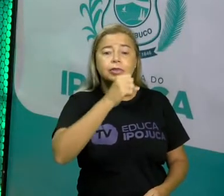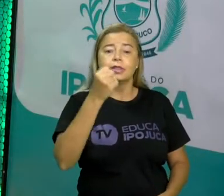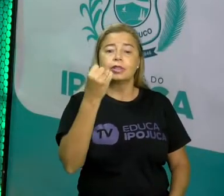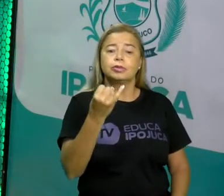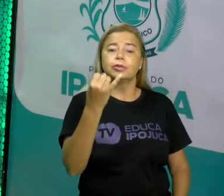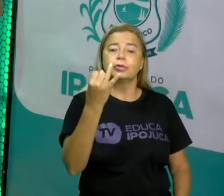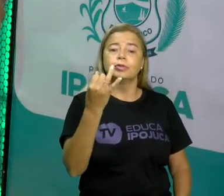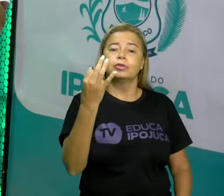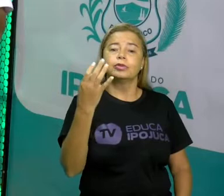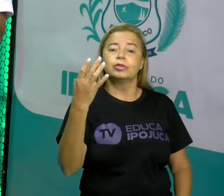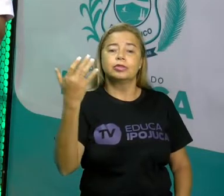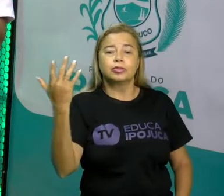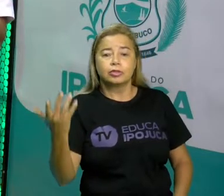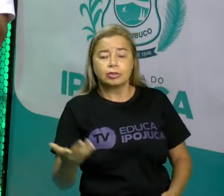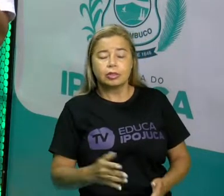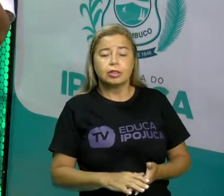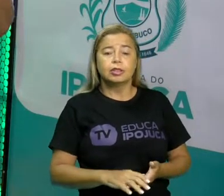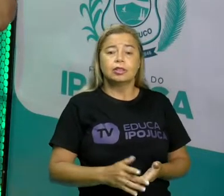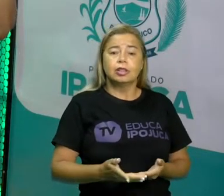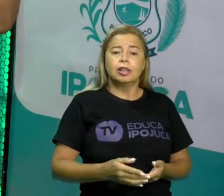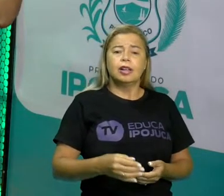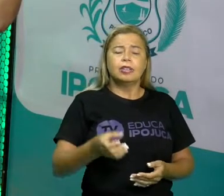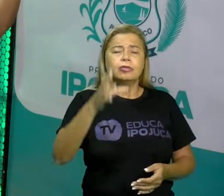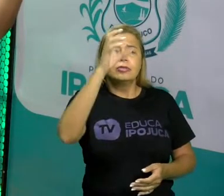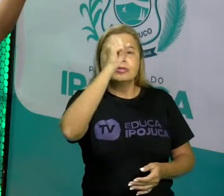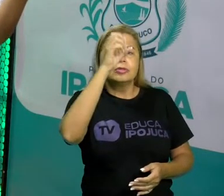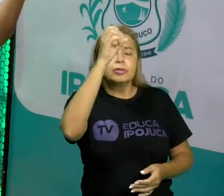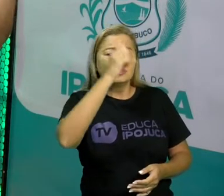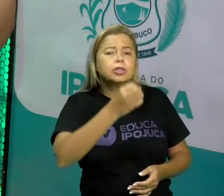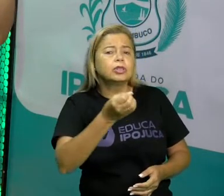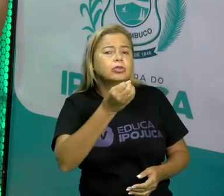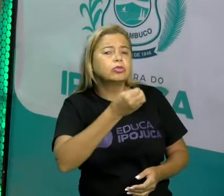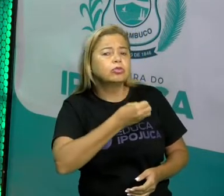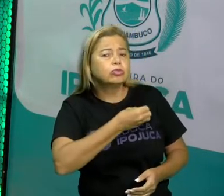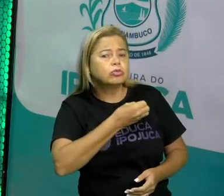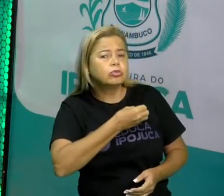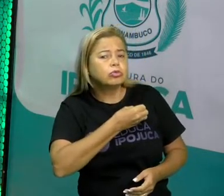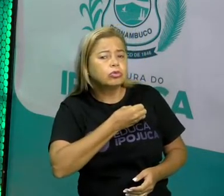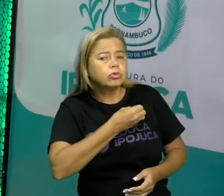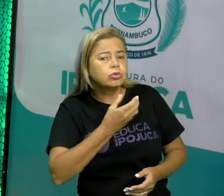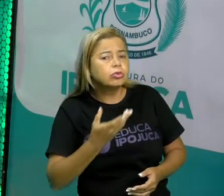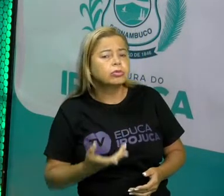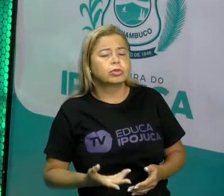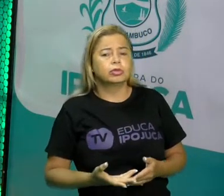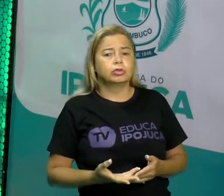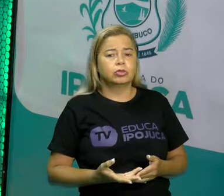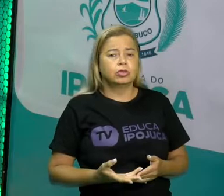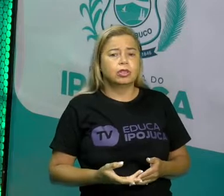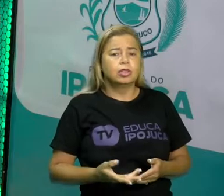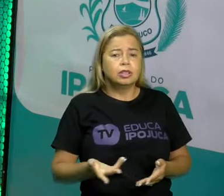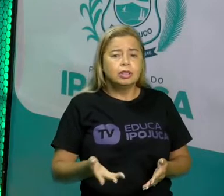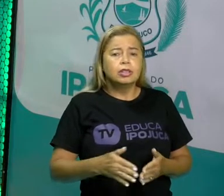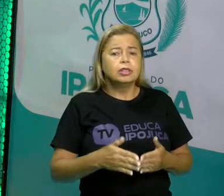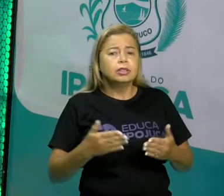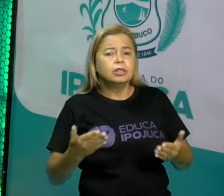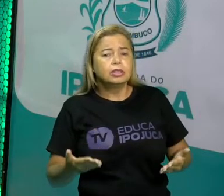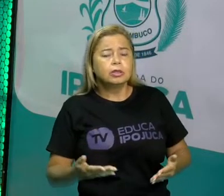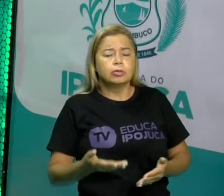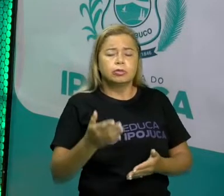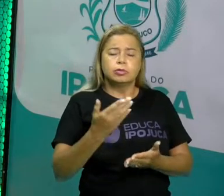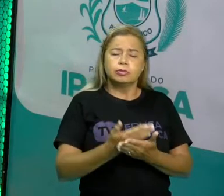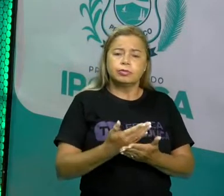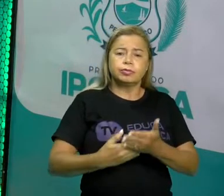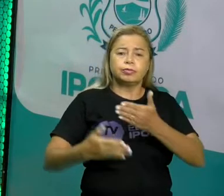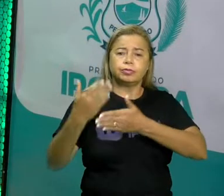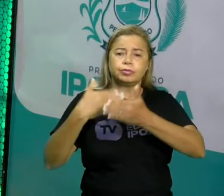pouco sobre os numerais que nós aprendemos na aula passada, que eles são de 0 a 9. E